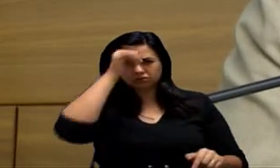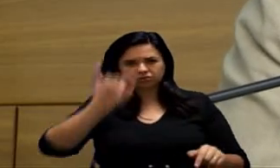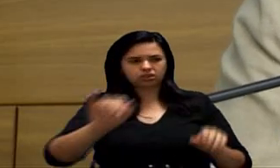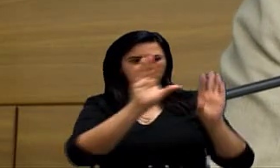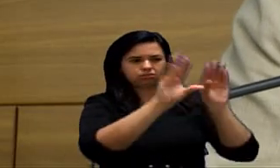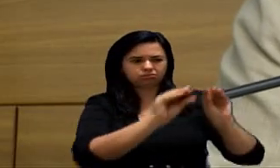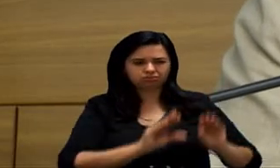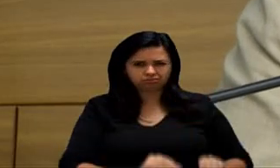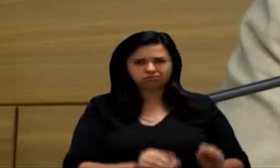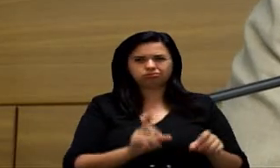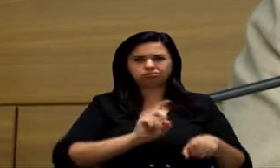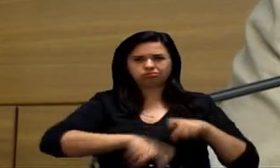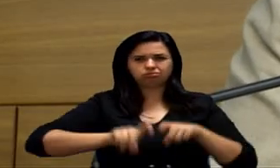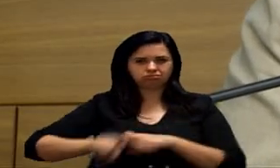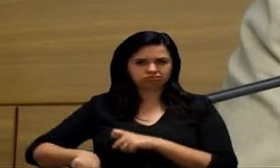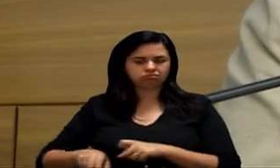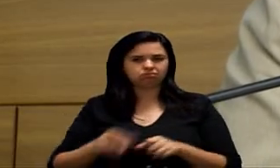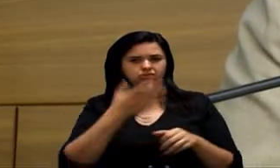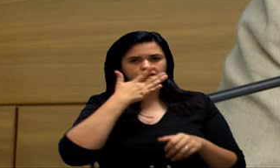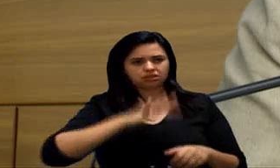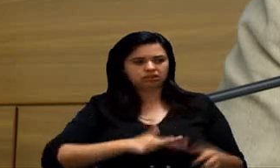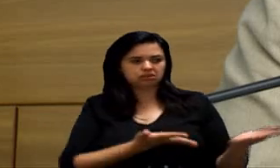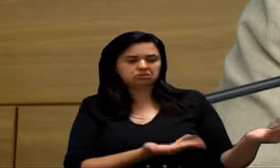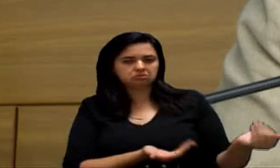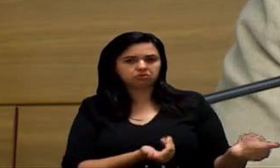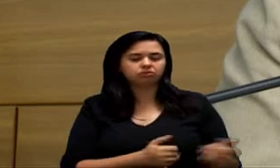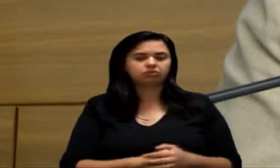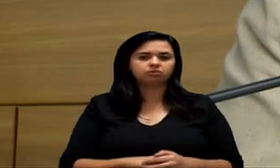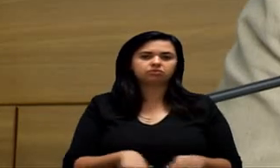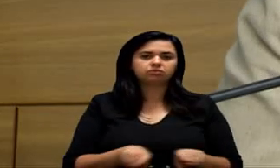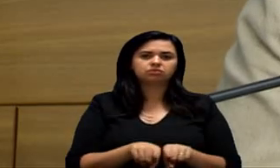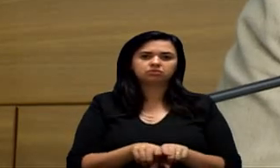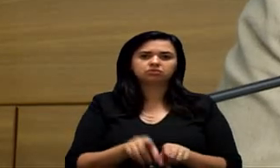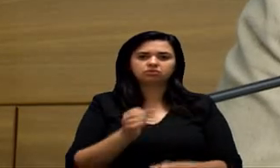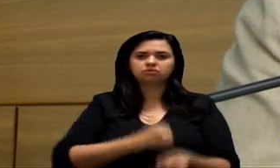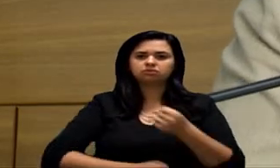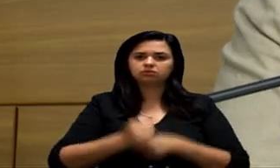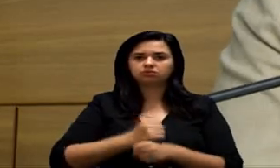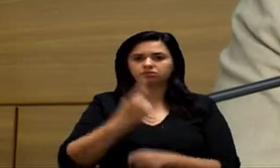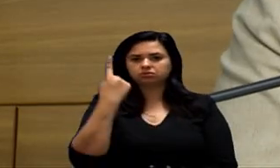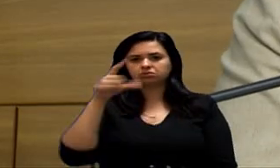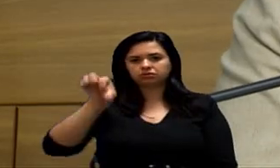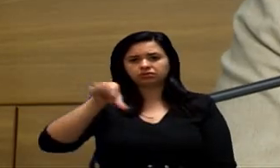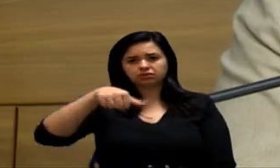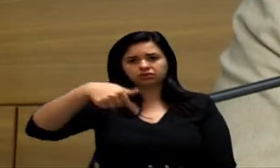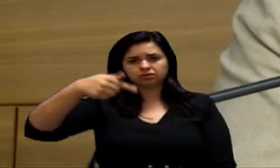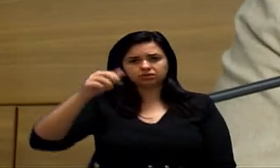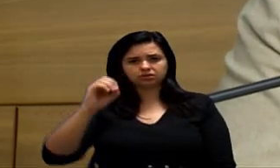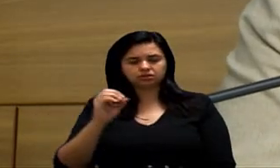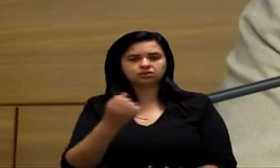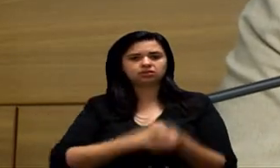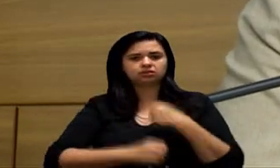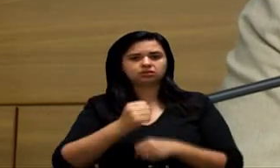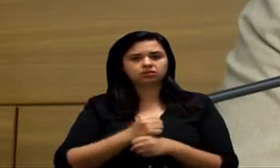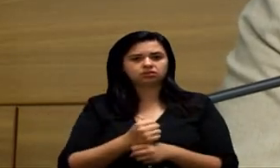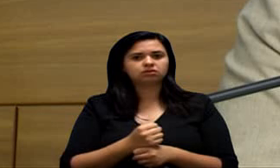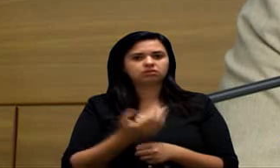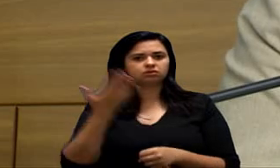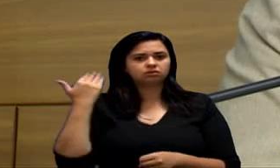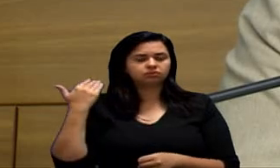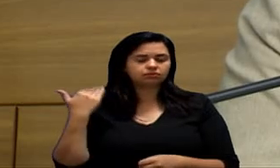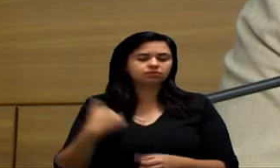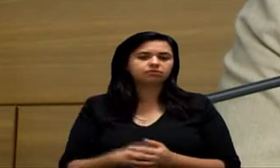Adolescentes, instituído pela Lei Federal 9.970, de 2000, uma conquista que demarca a luta pelos direitos humanos de crianças